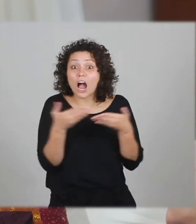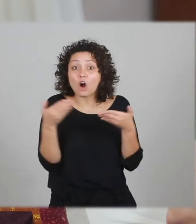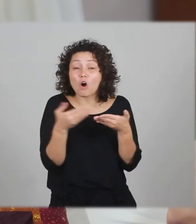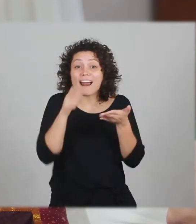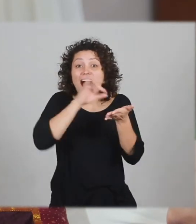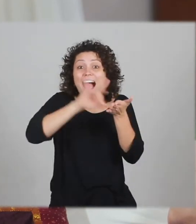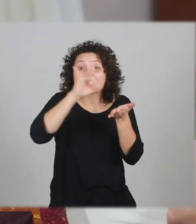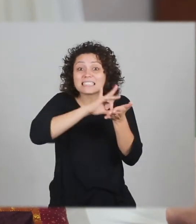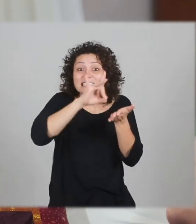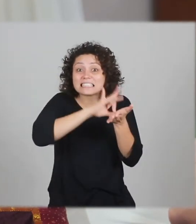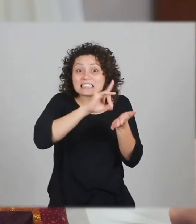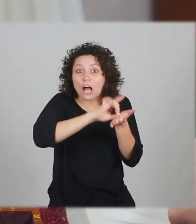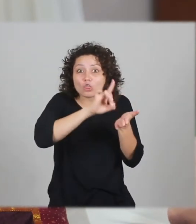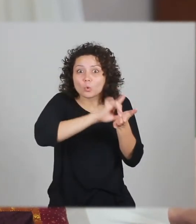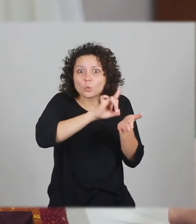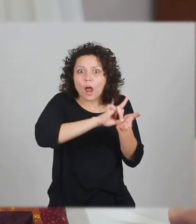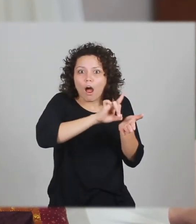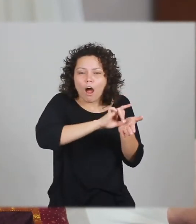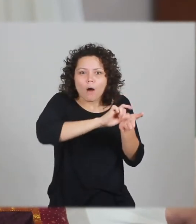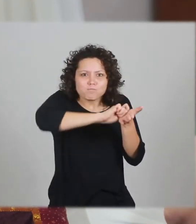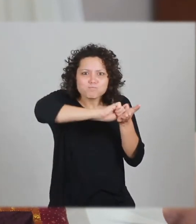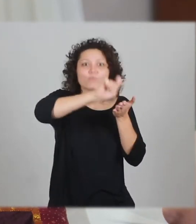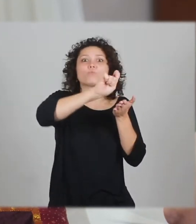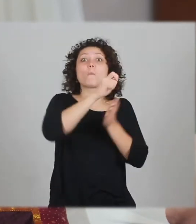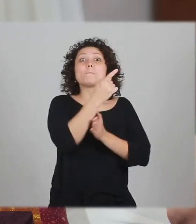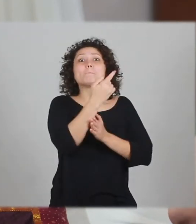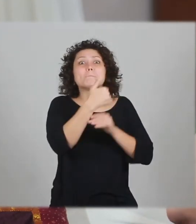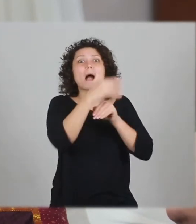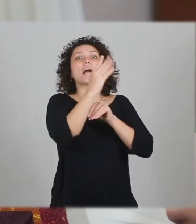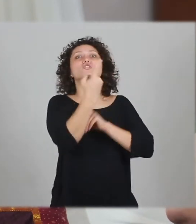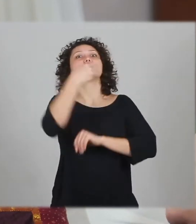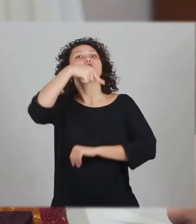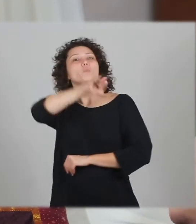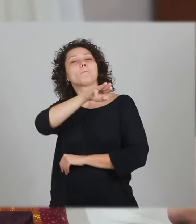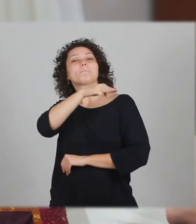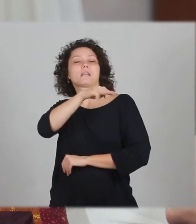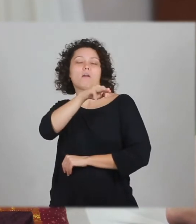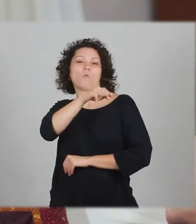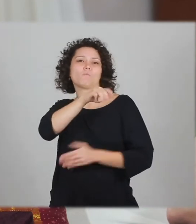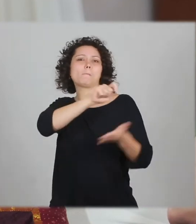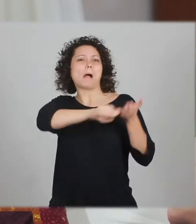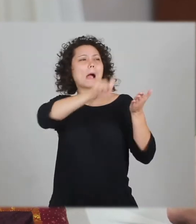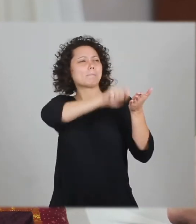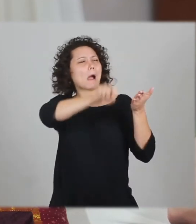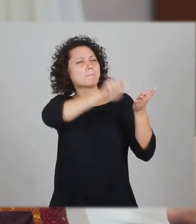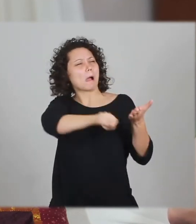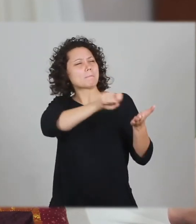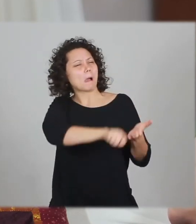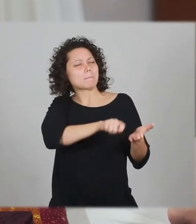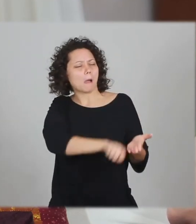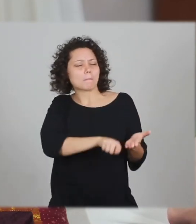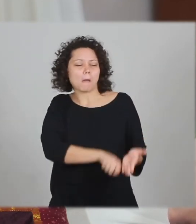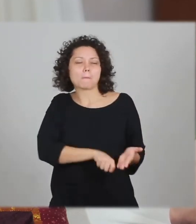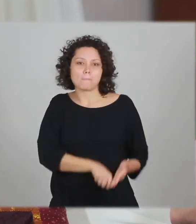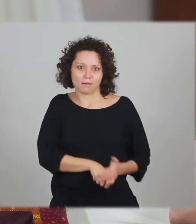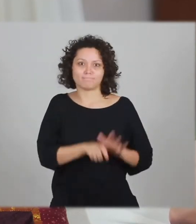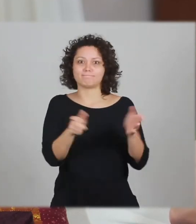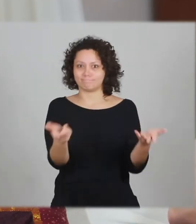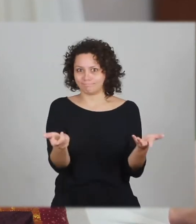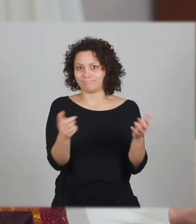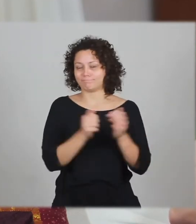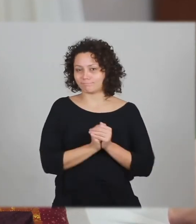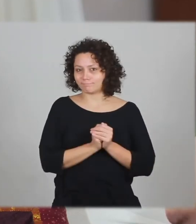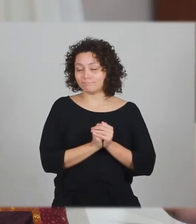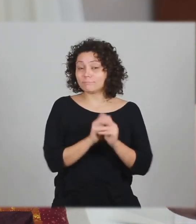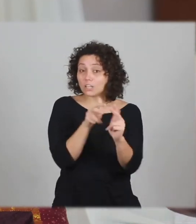como repercute. Então, a partir dessa página, foi feita essa campanha, criada essa página, e